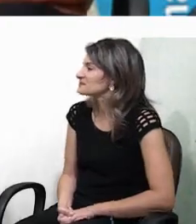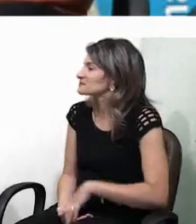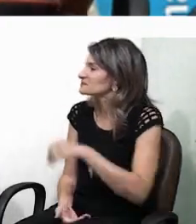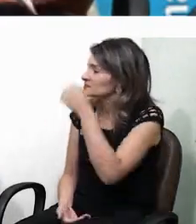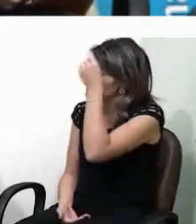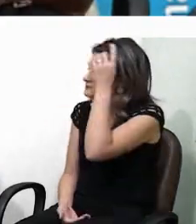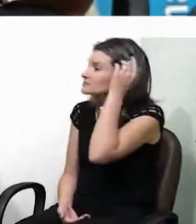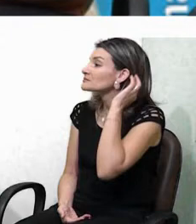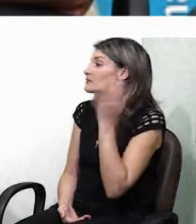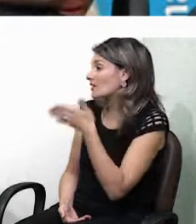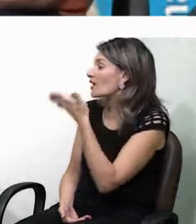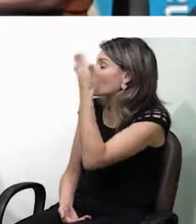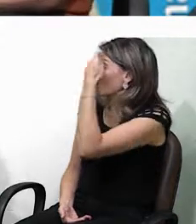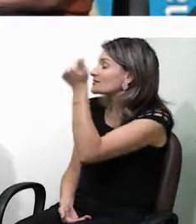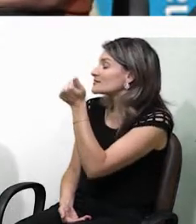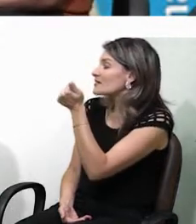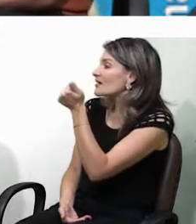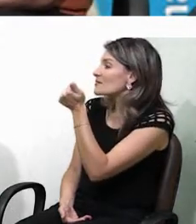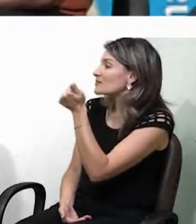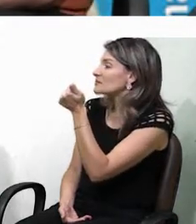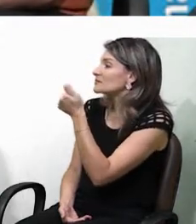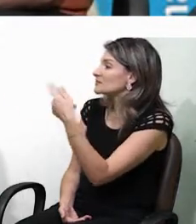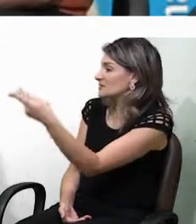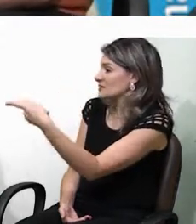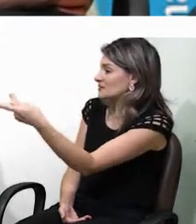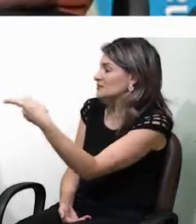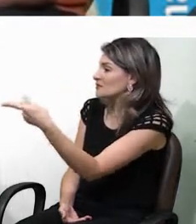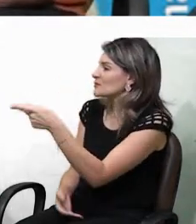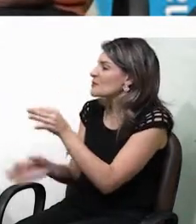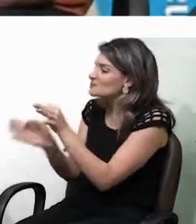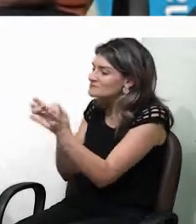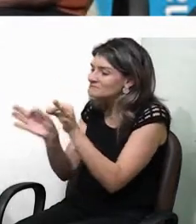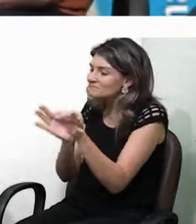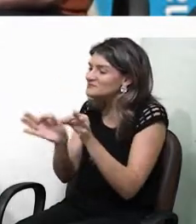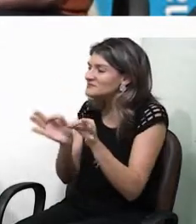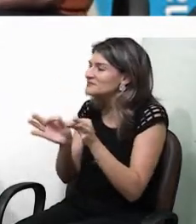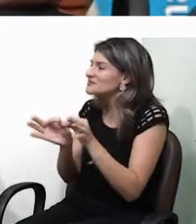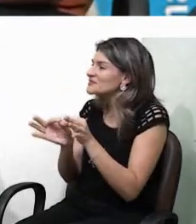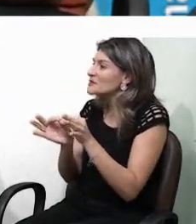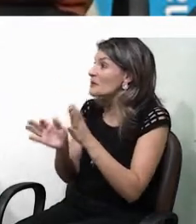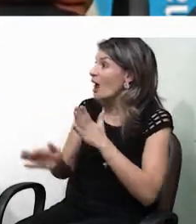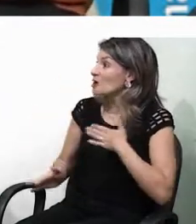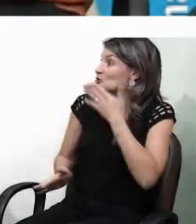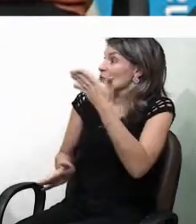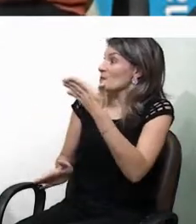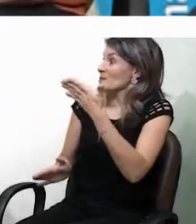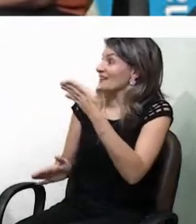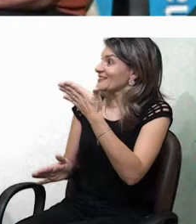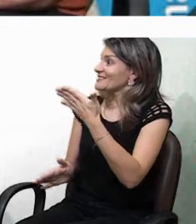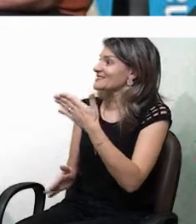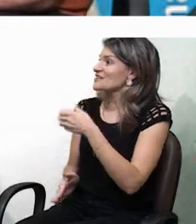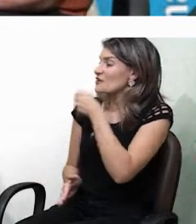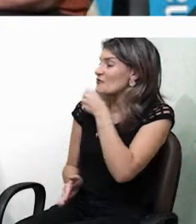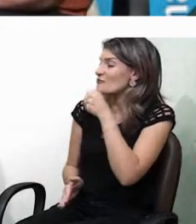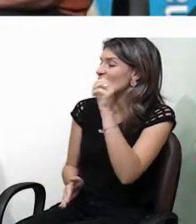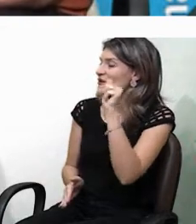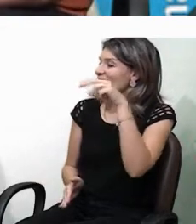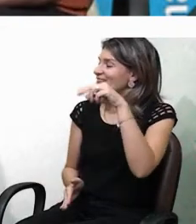E eu sei que você e a Camila prepararam aqui uma surpresa no programa da Vovó